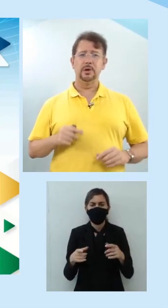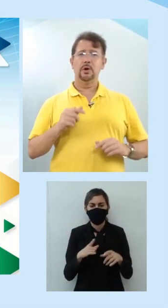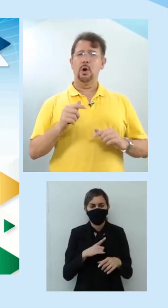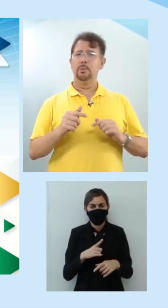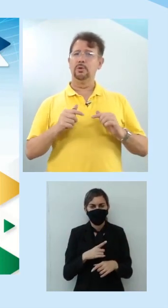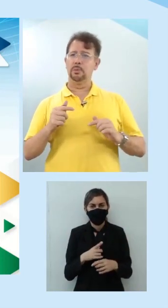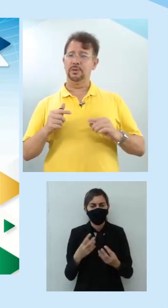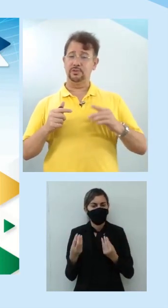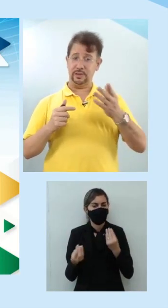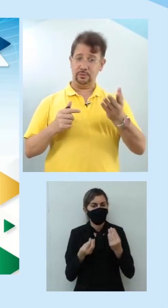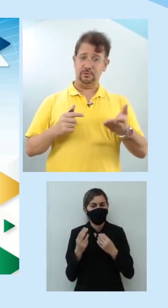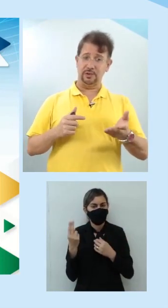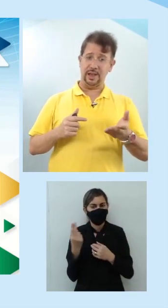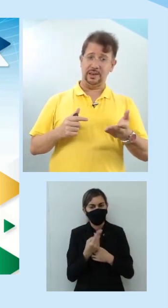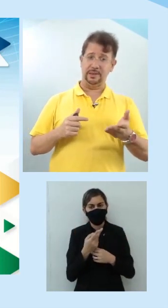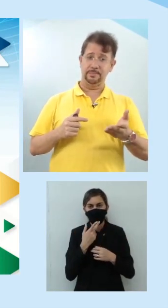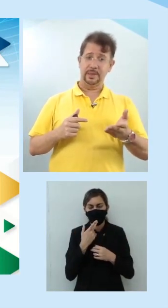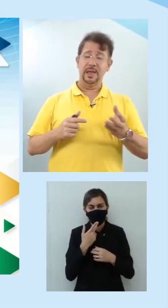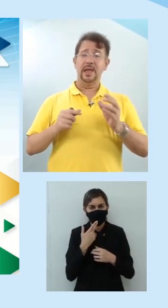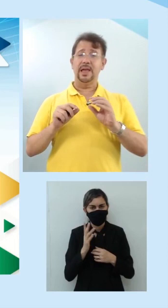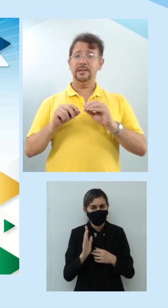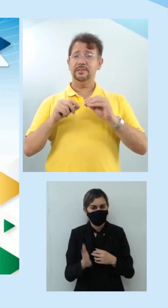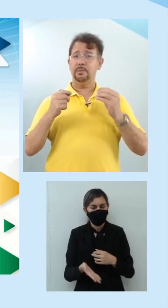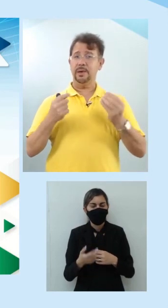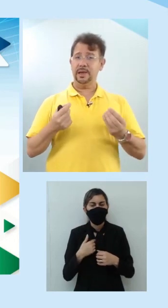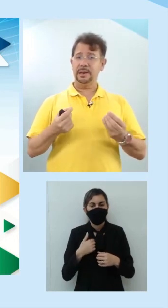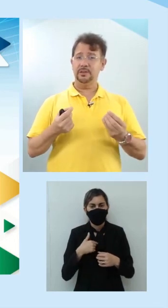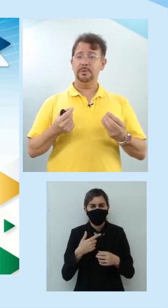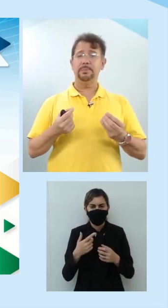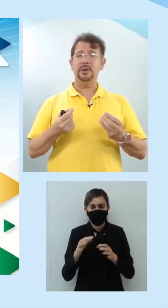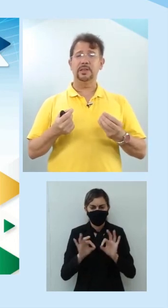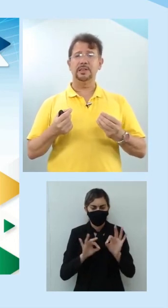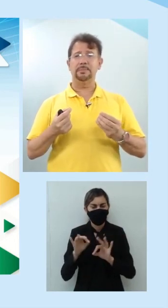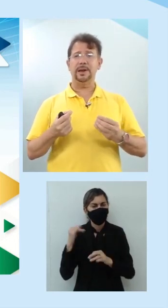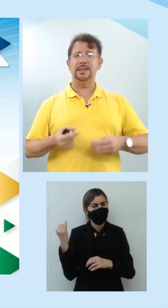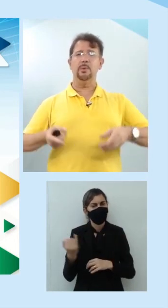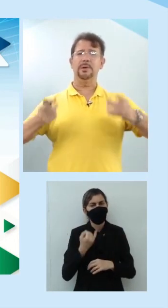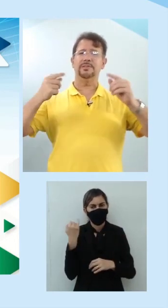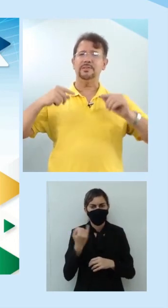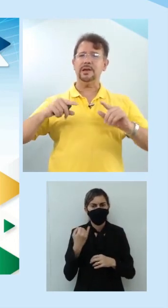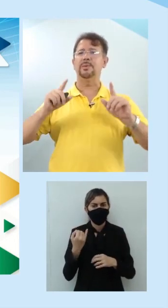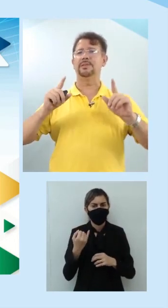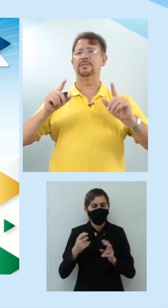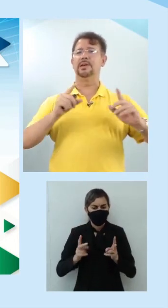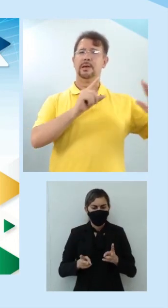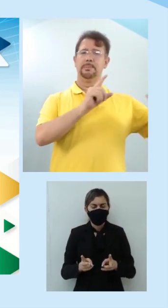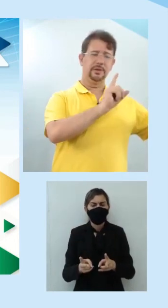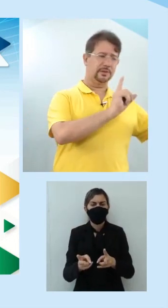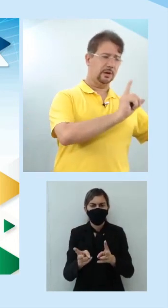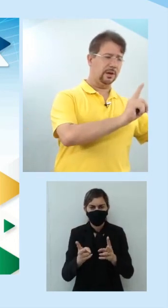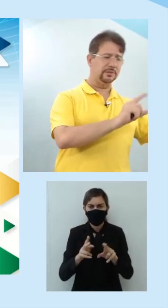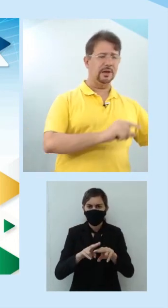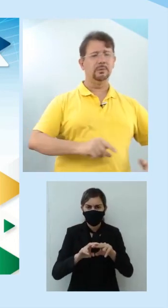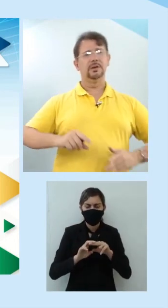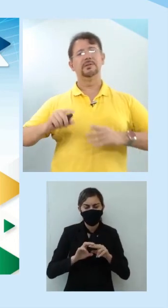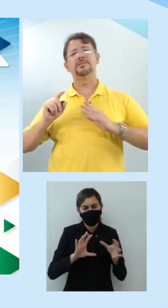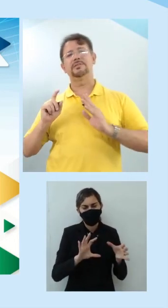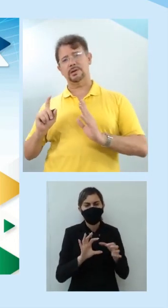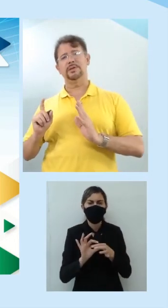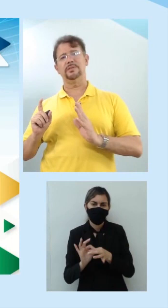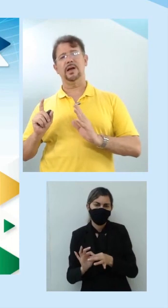temos, como o nome já sugere, esse é um mecanismo importante para dar uma sequência. Por isso que é